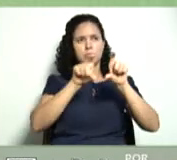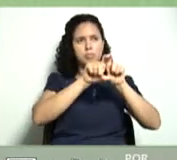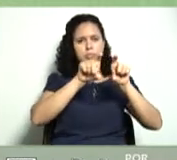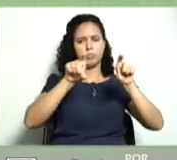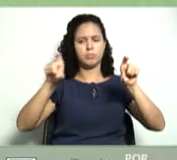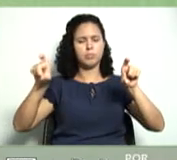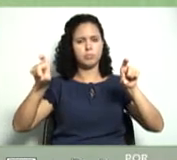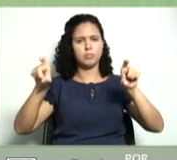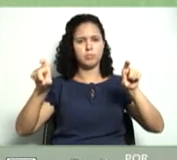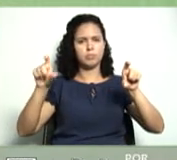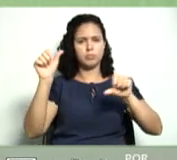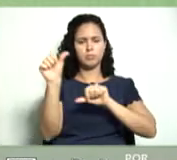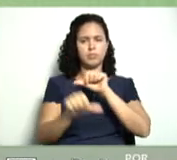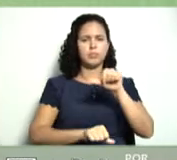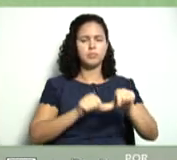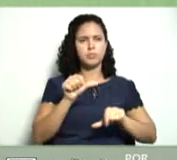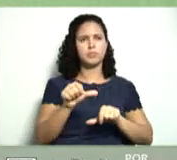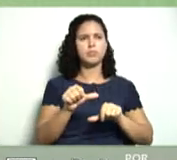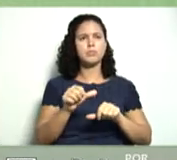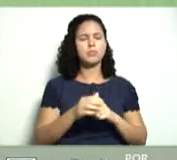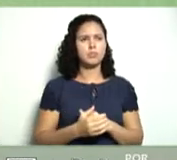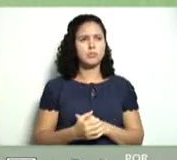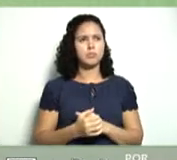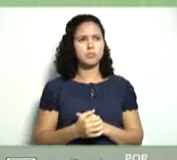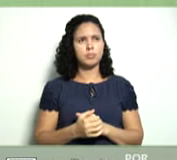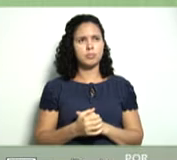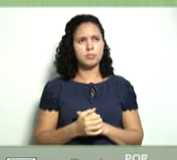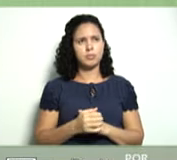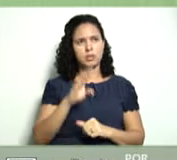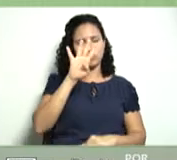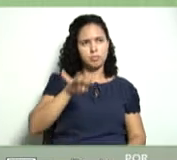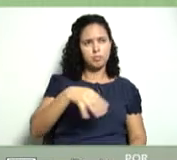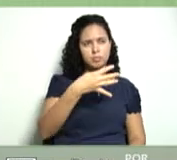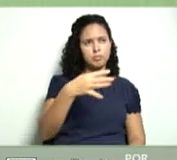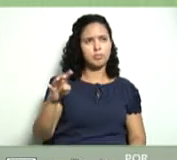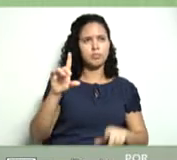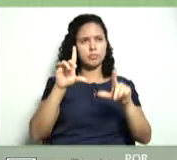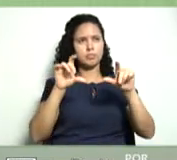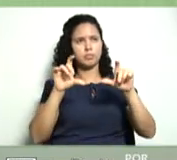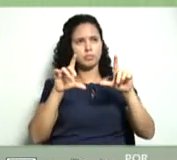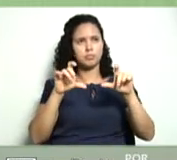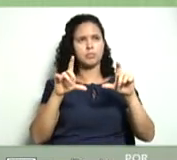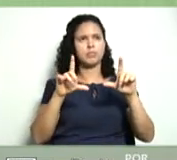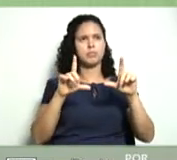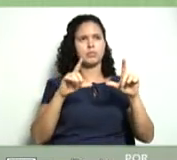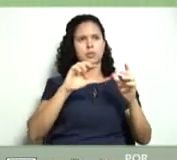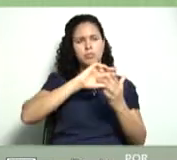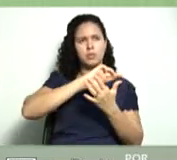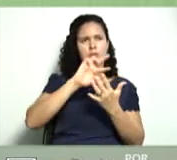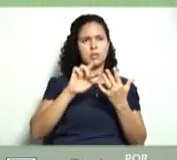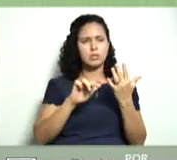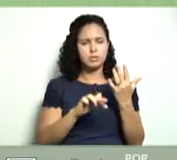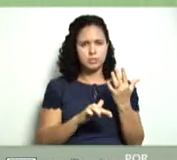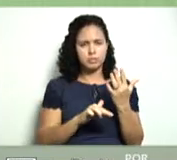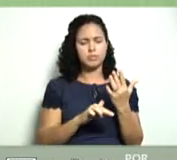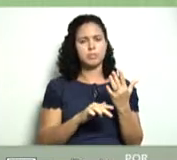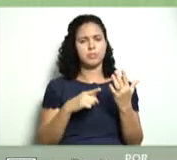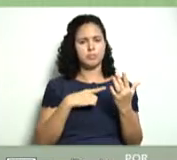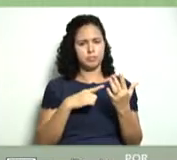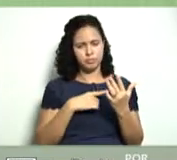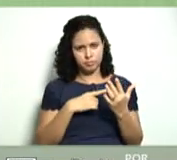dessa guia você observar aqui aparece tabelas imagens creep arte formas assim como outros